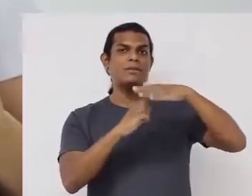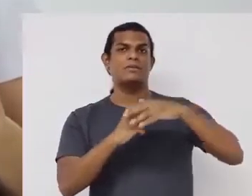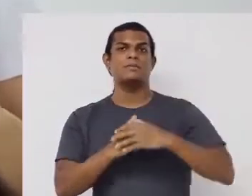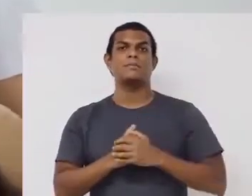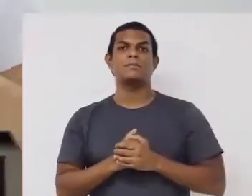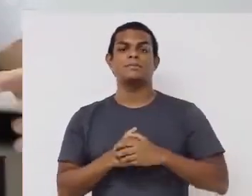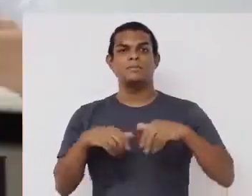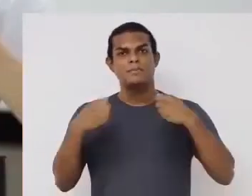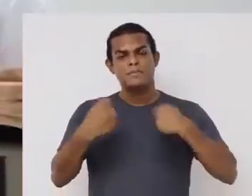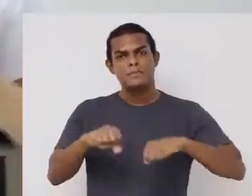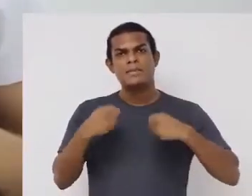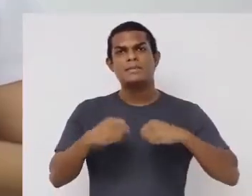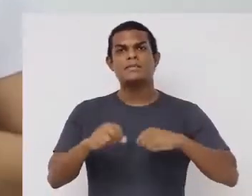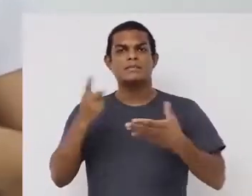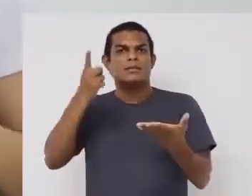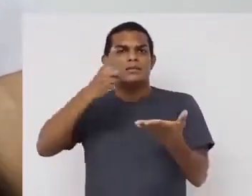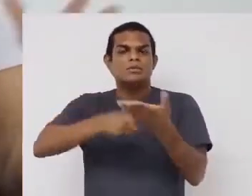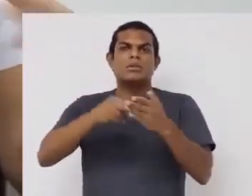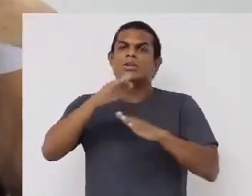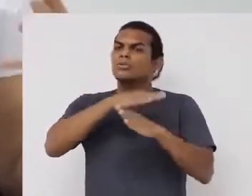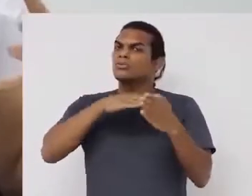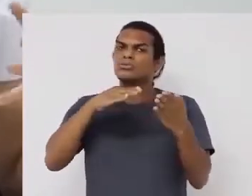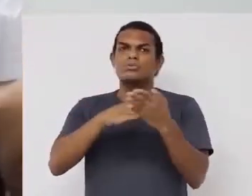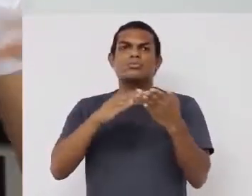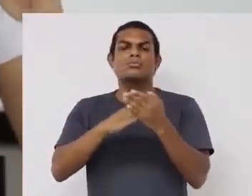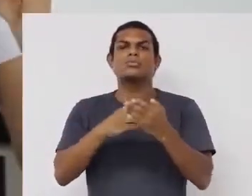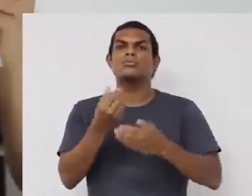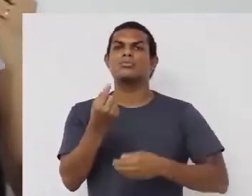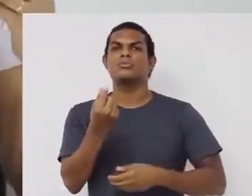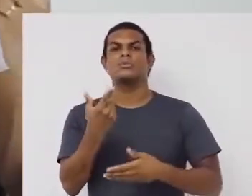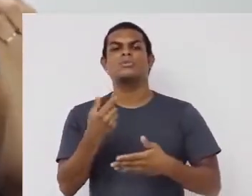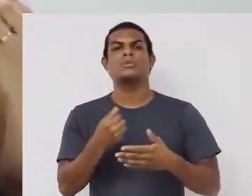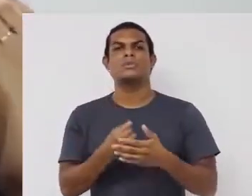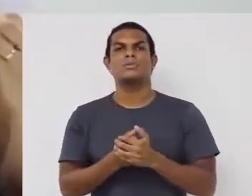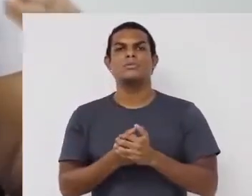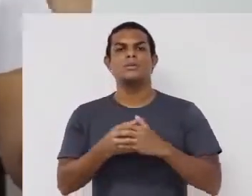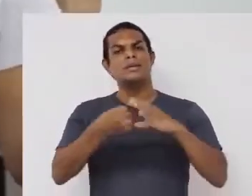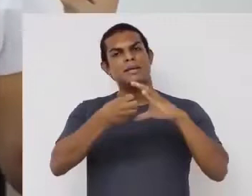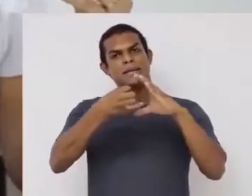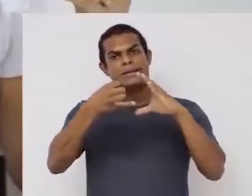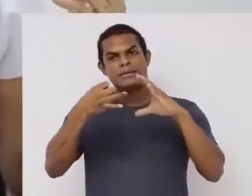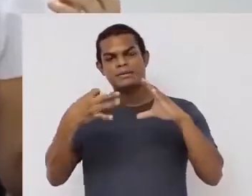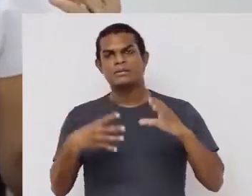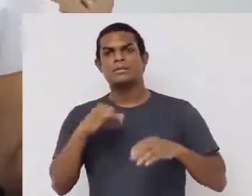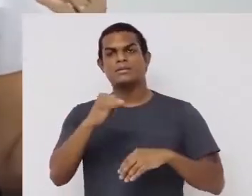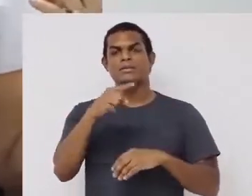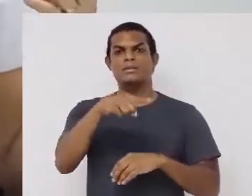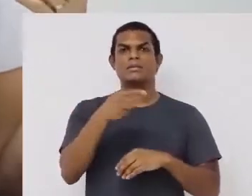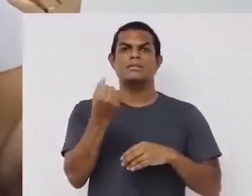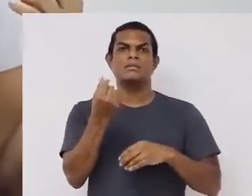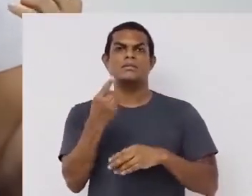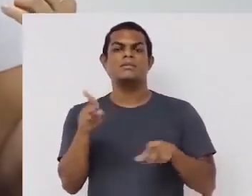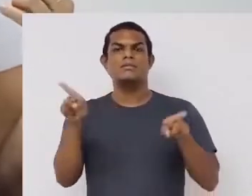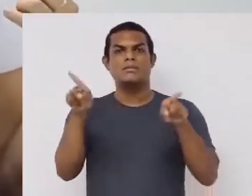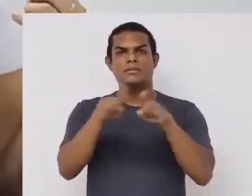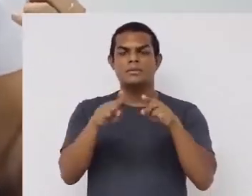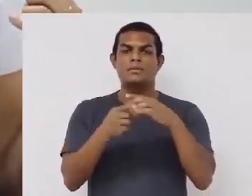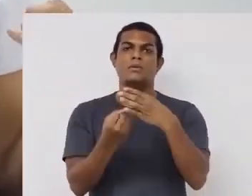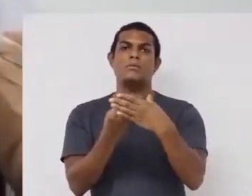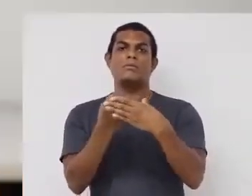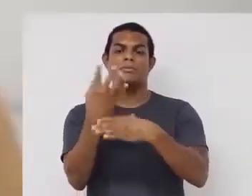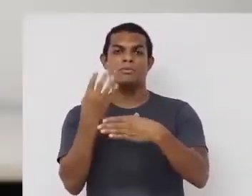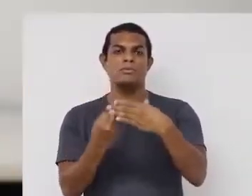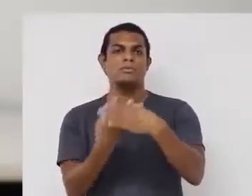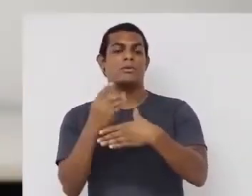fato, anotar tudo que eu gasto. Eu tenho que anotar caracterizando se isso está vinculado à produção ou